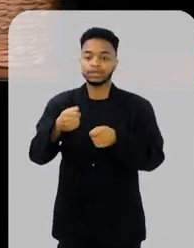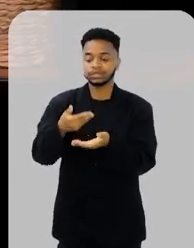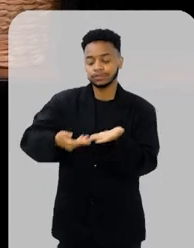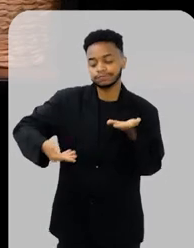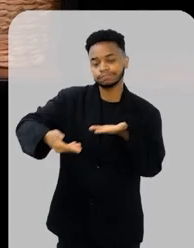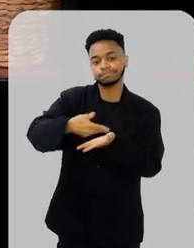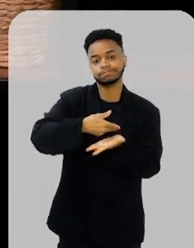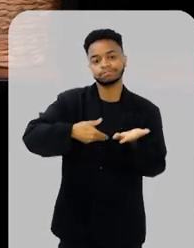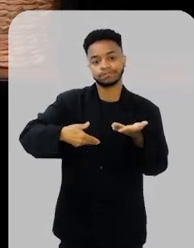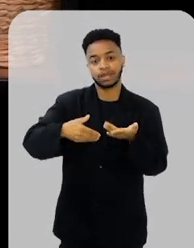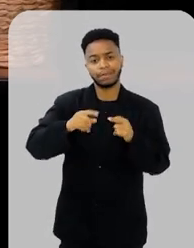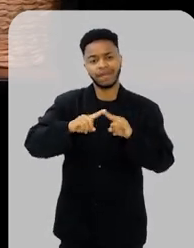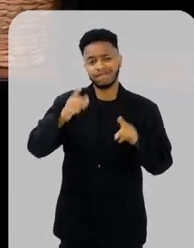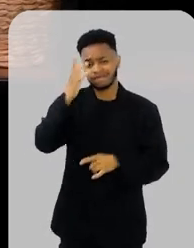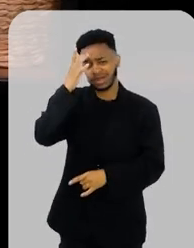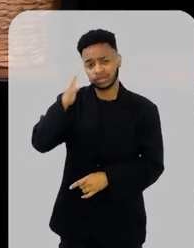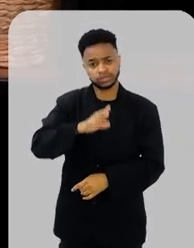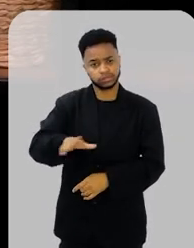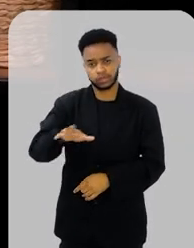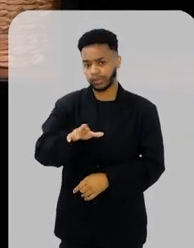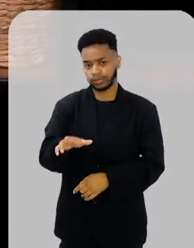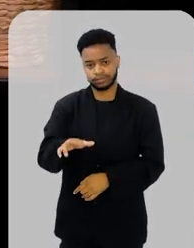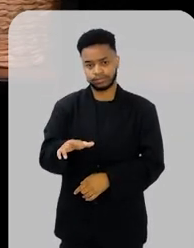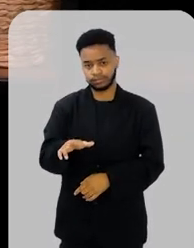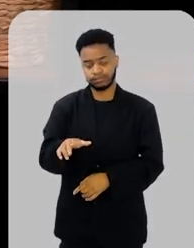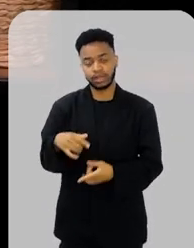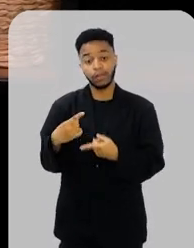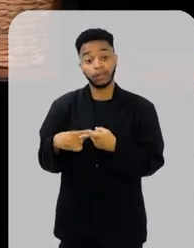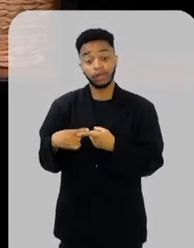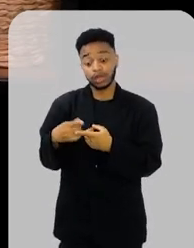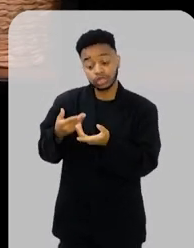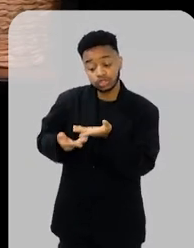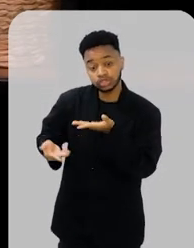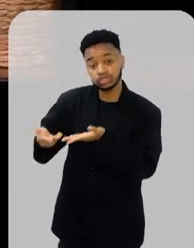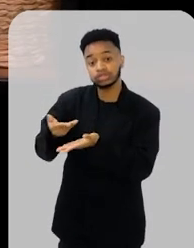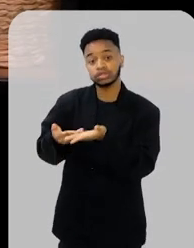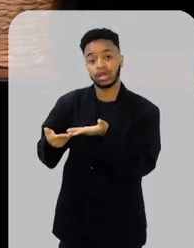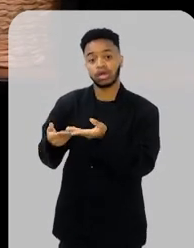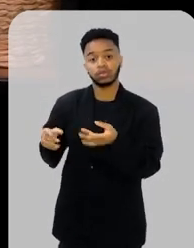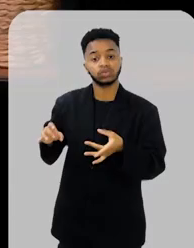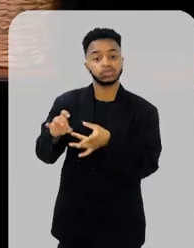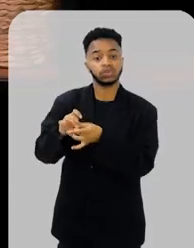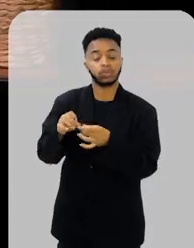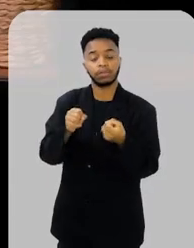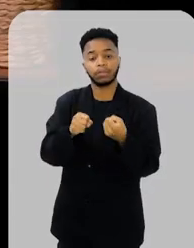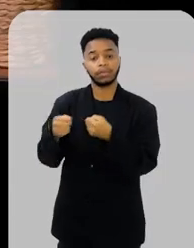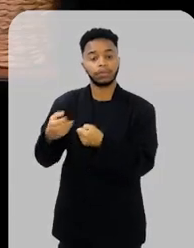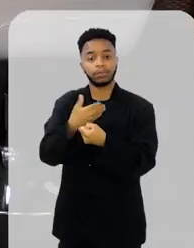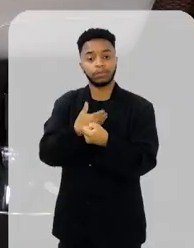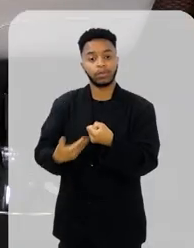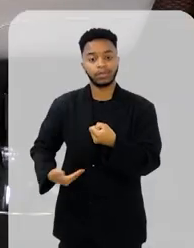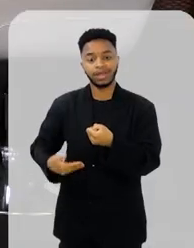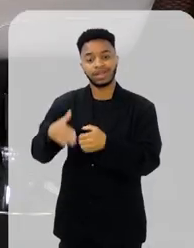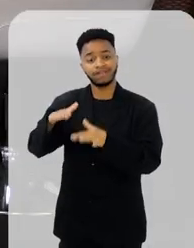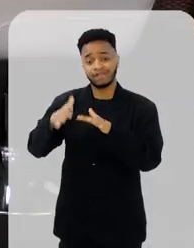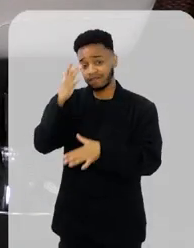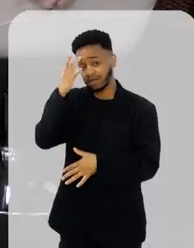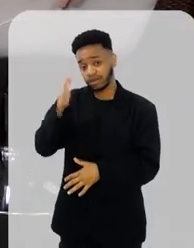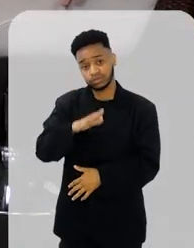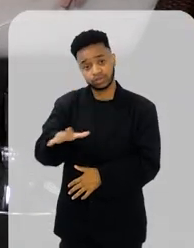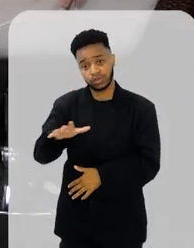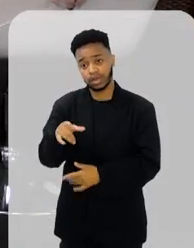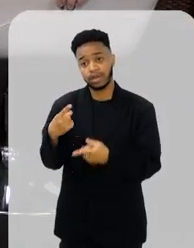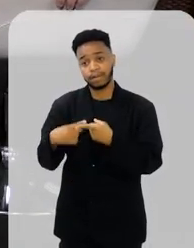tem que haver diálogo. Mas não é fácil, né, cara? O diálogo com o poder público muitas vezes não